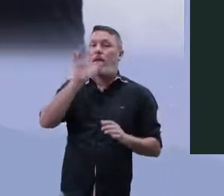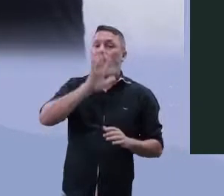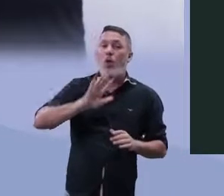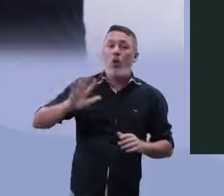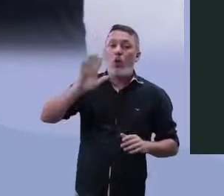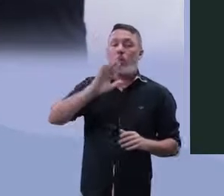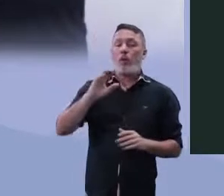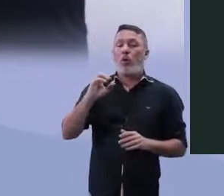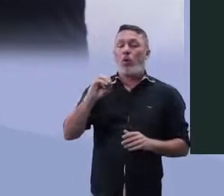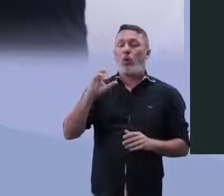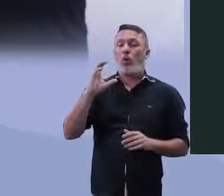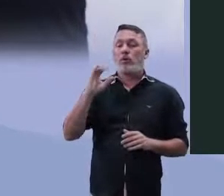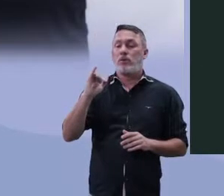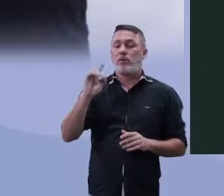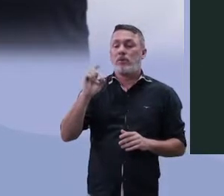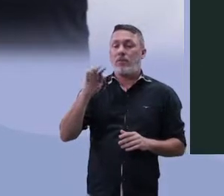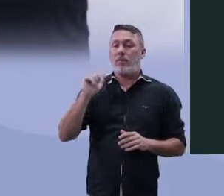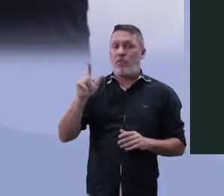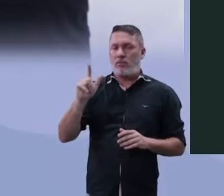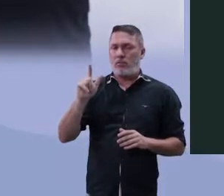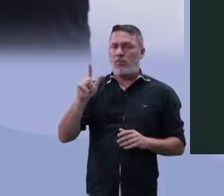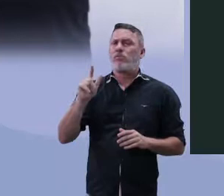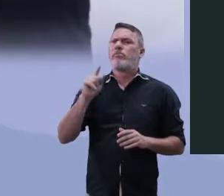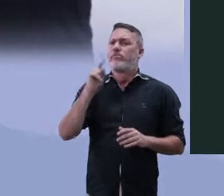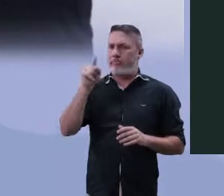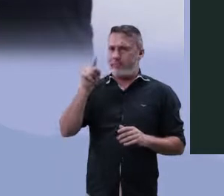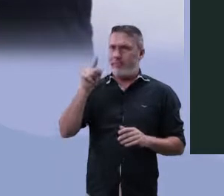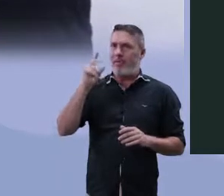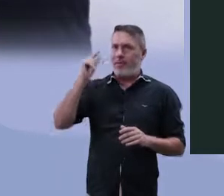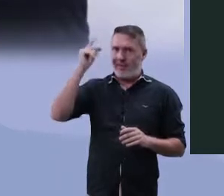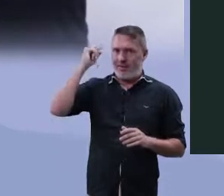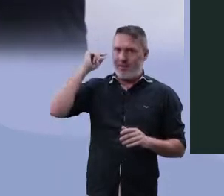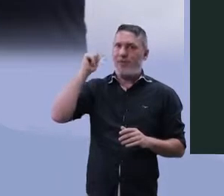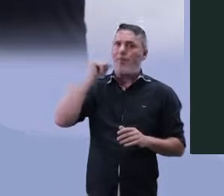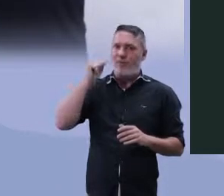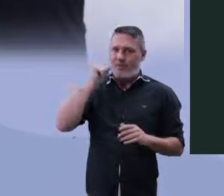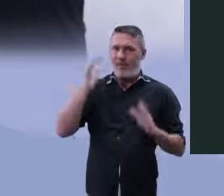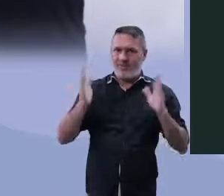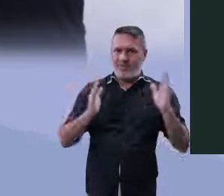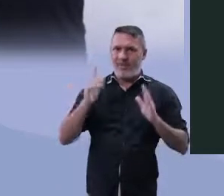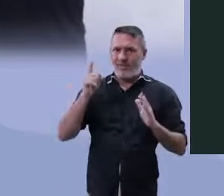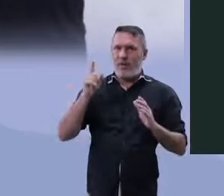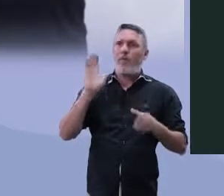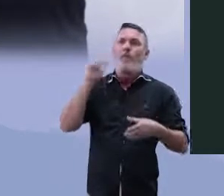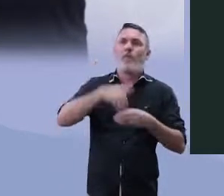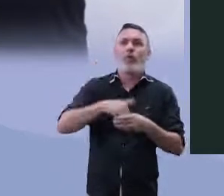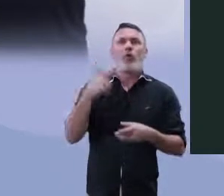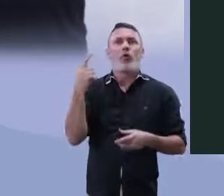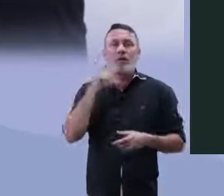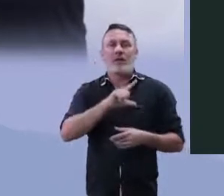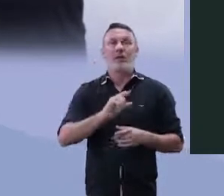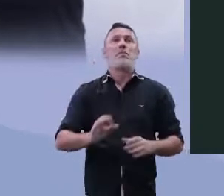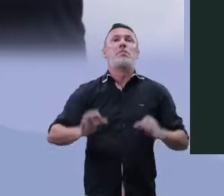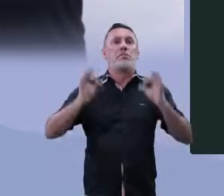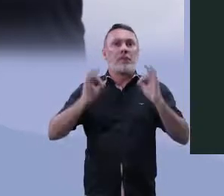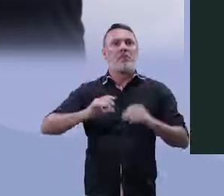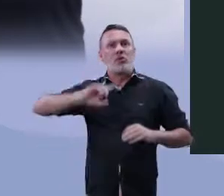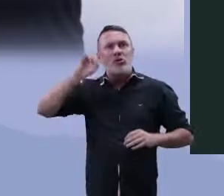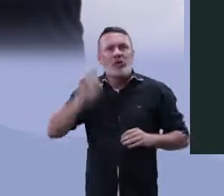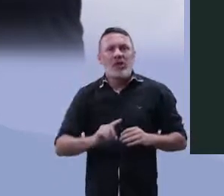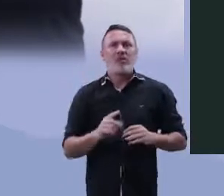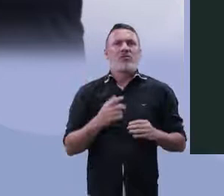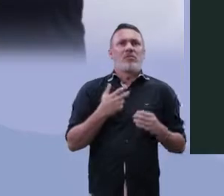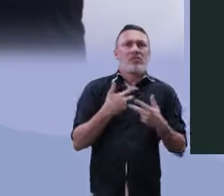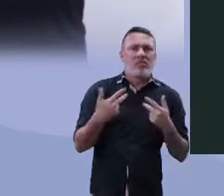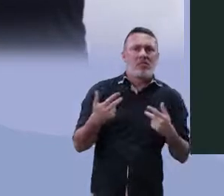toma como um lugar extremamente avançado. Né? As mulheres só conseguirão, e assim, de forma escalonada,